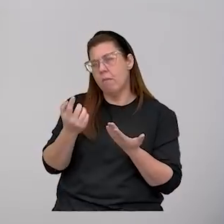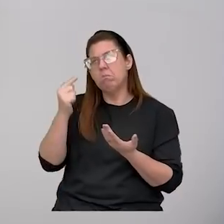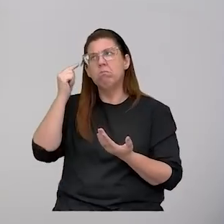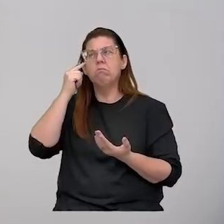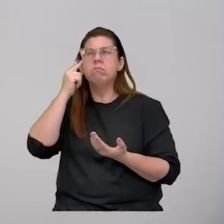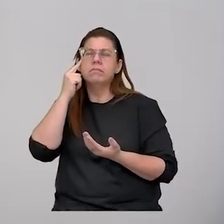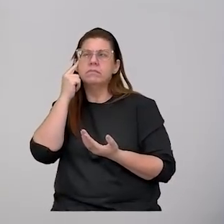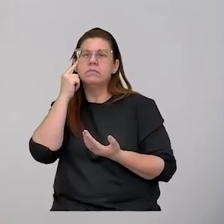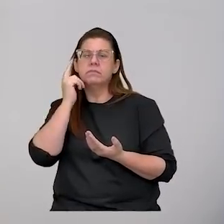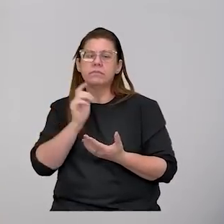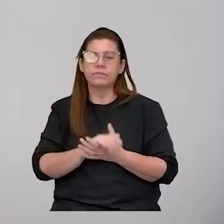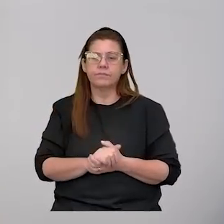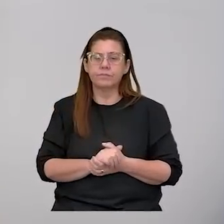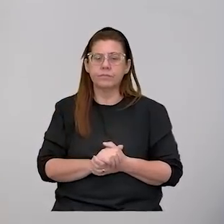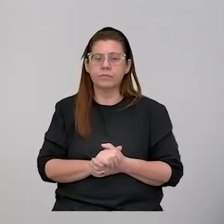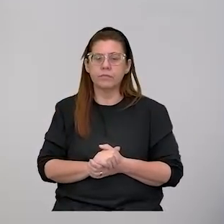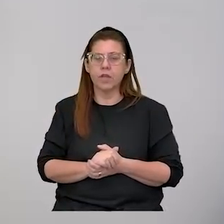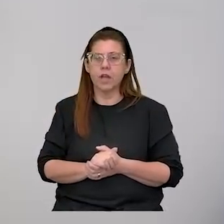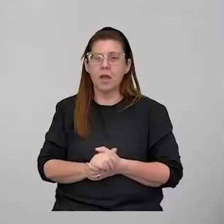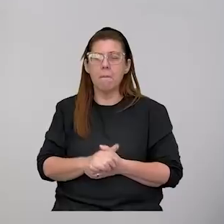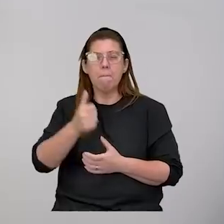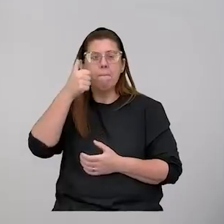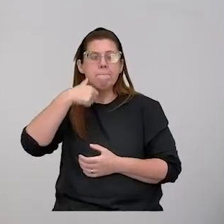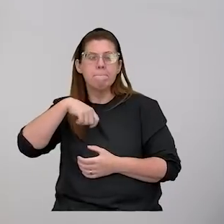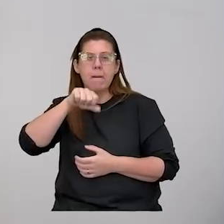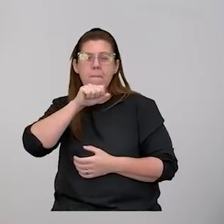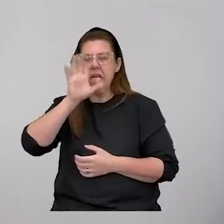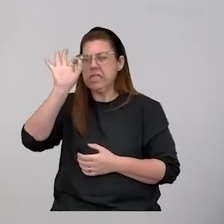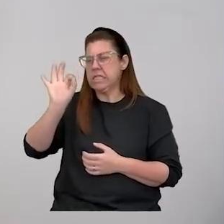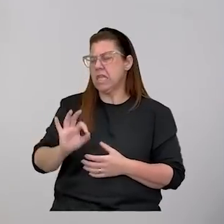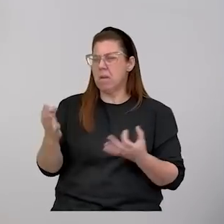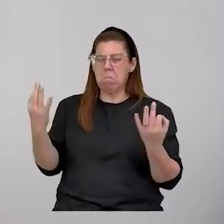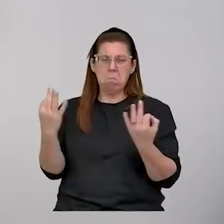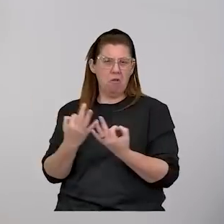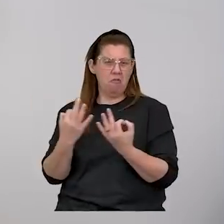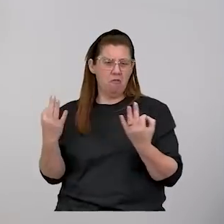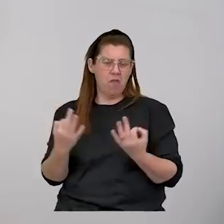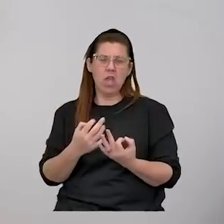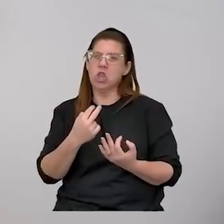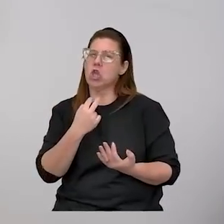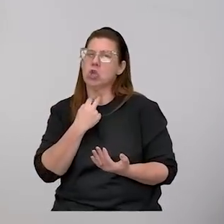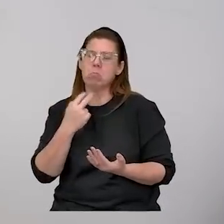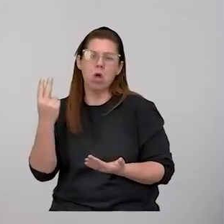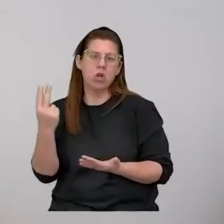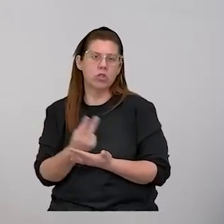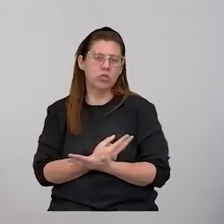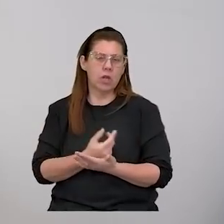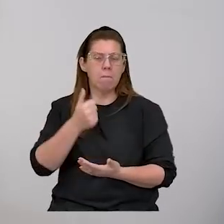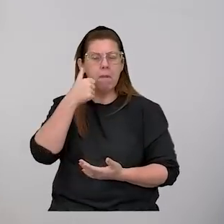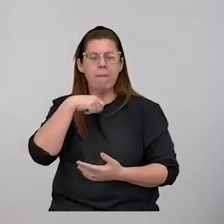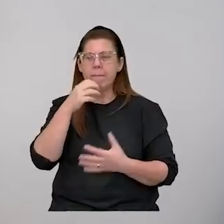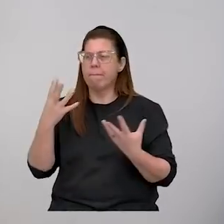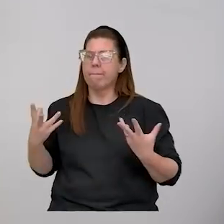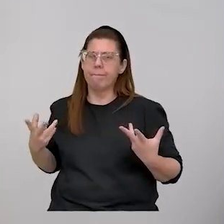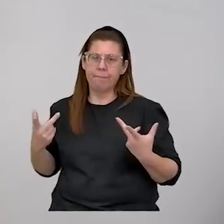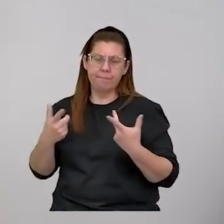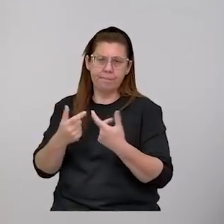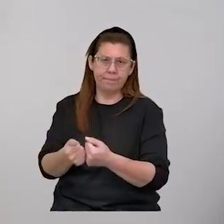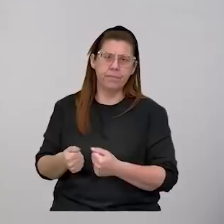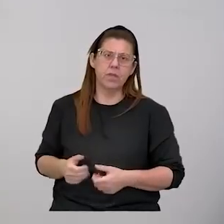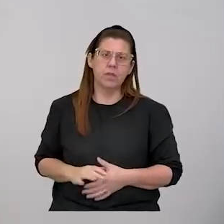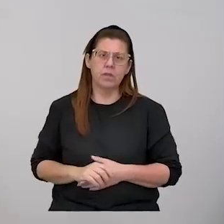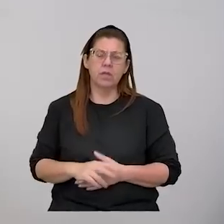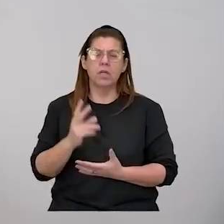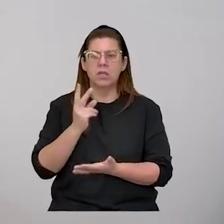naquela questão do ideal de mãe, né? Que toda mãe é perfeita, que a mãe não pode errar, que a mãe é maravilhosa, a